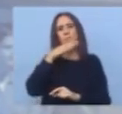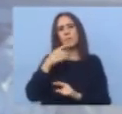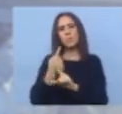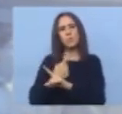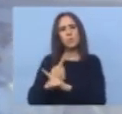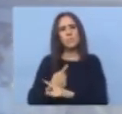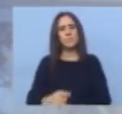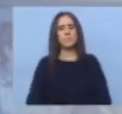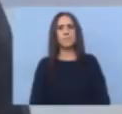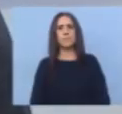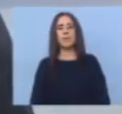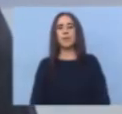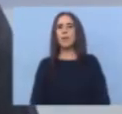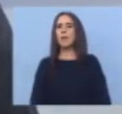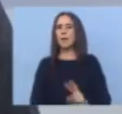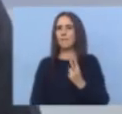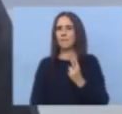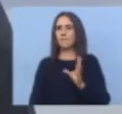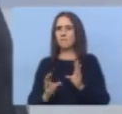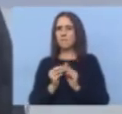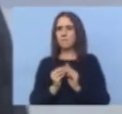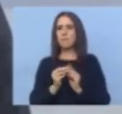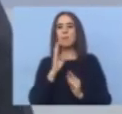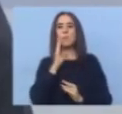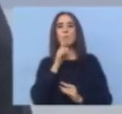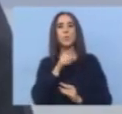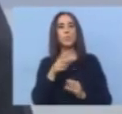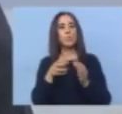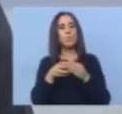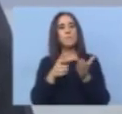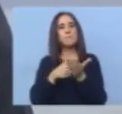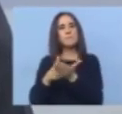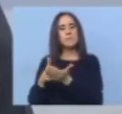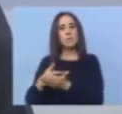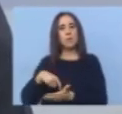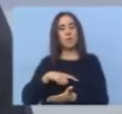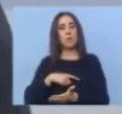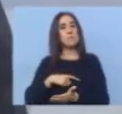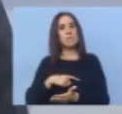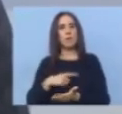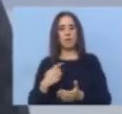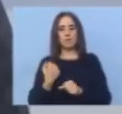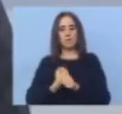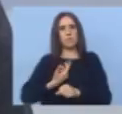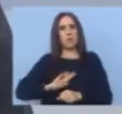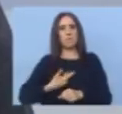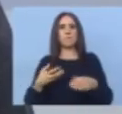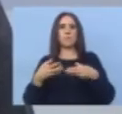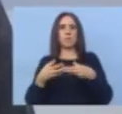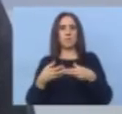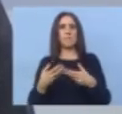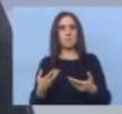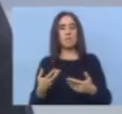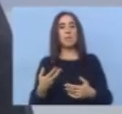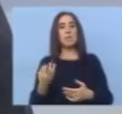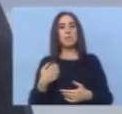etc.? É um bocado as duas, depende muito do que a comunidade precisa. A nossa atitude é estar ao serviço da comunidade.